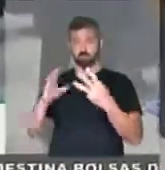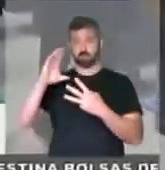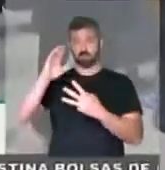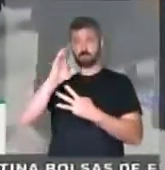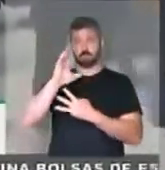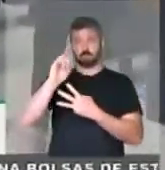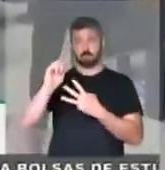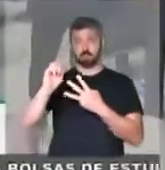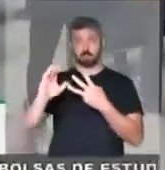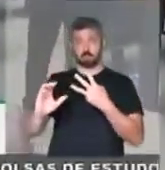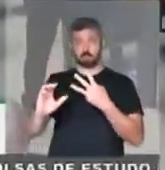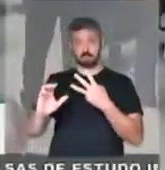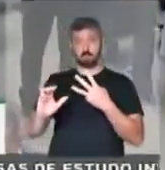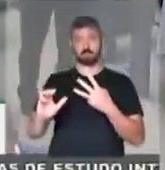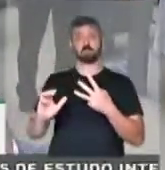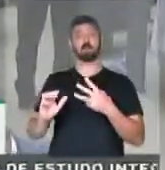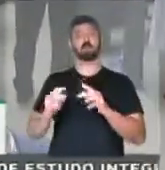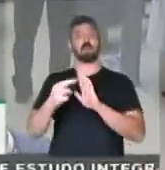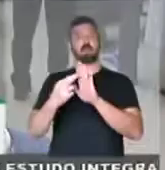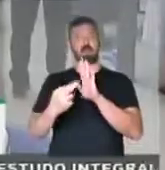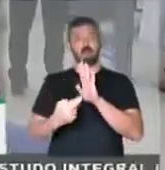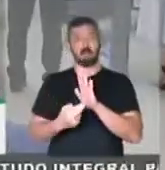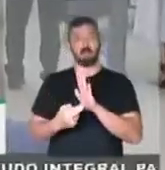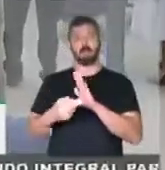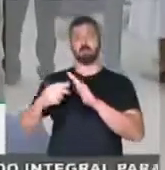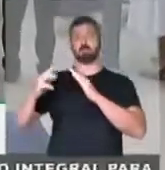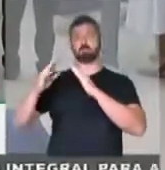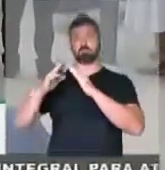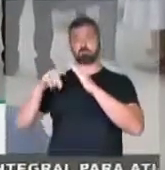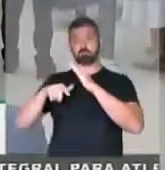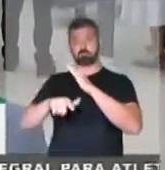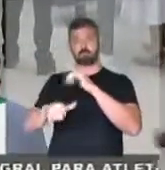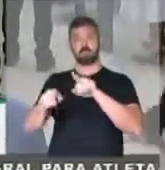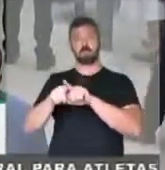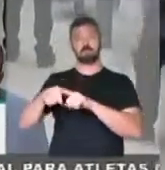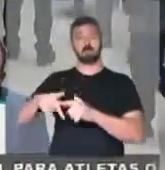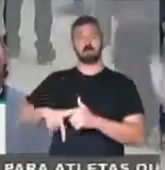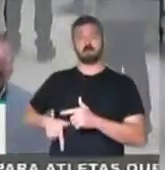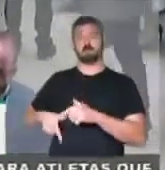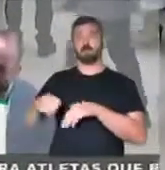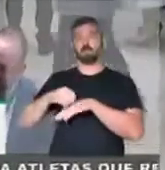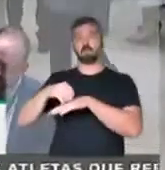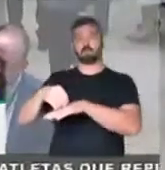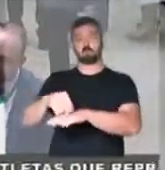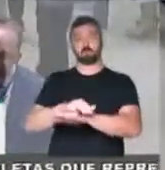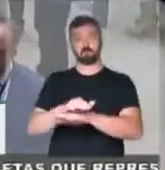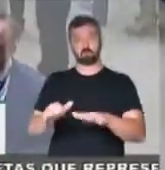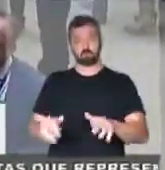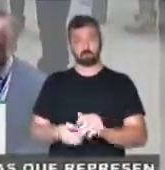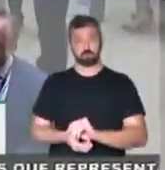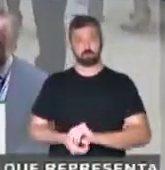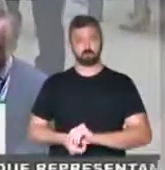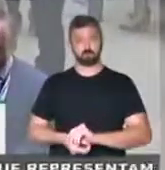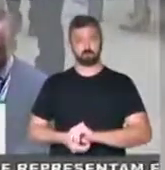atiradores e dos caçadores, com regras para o porte e a posse dessas armas de fogo.